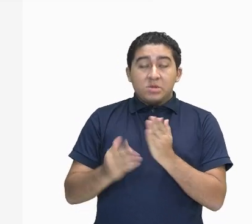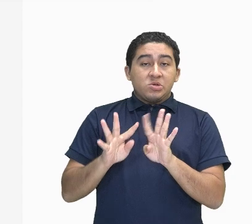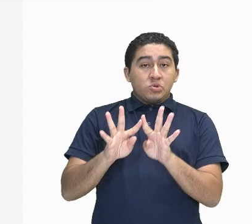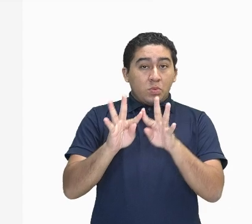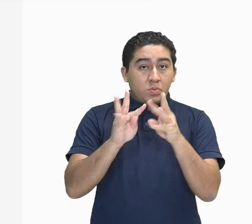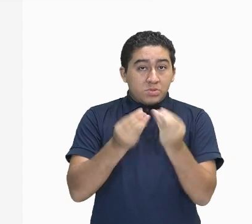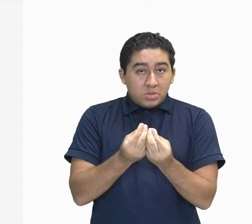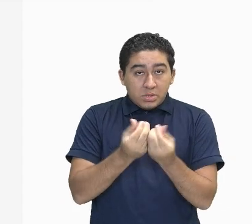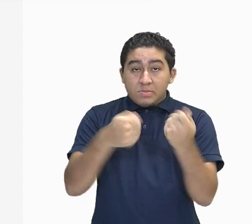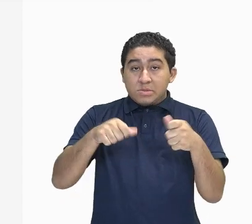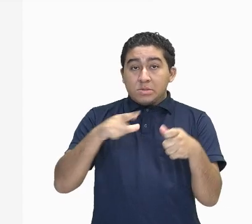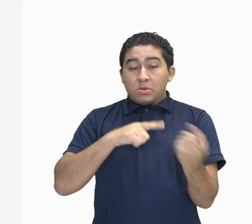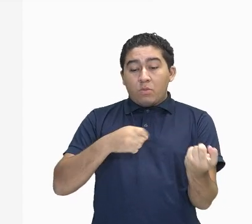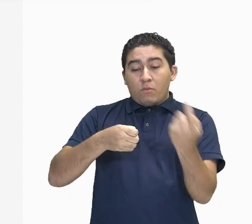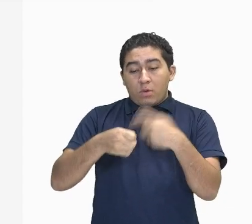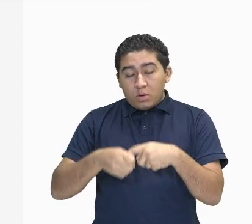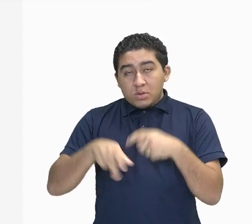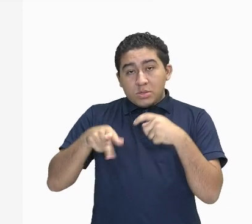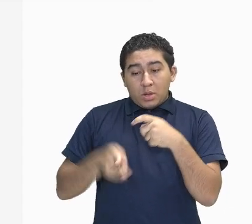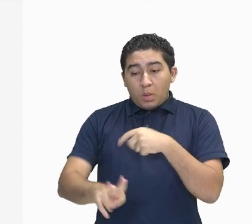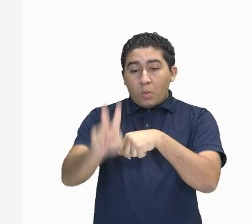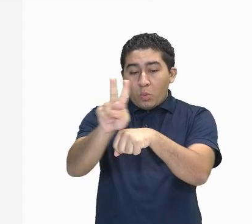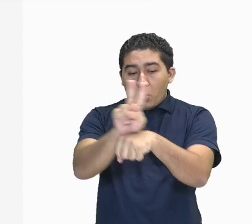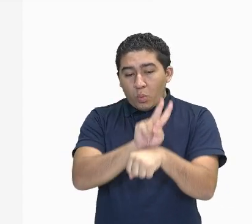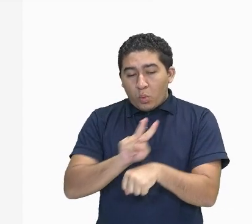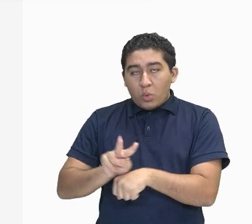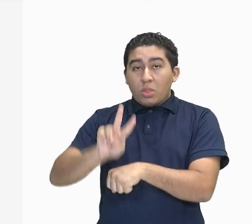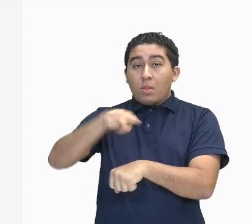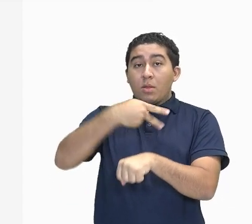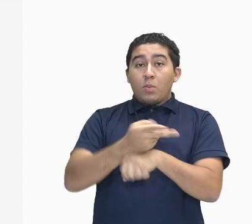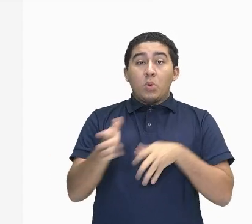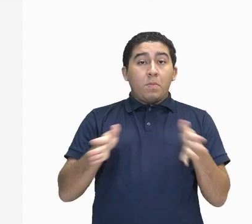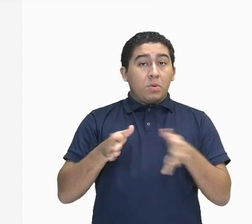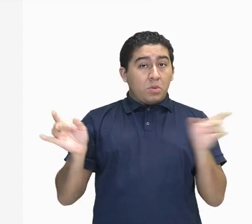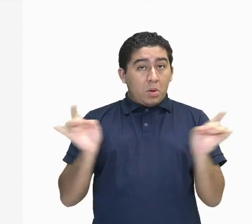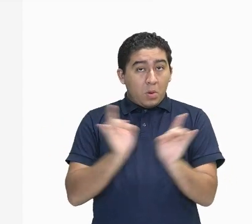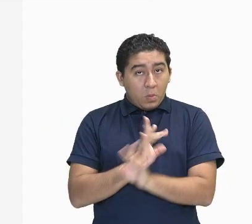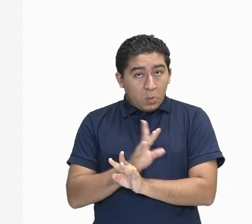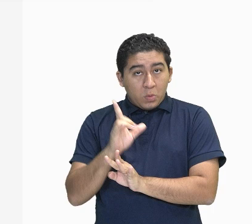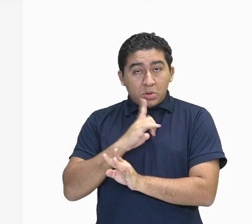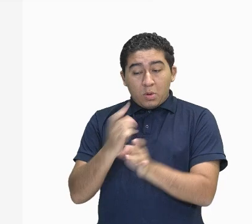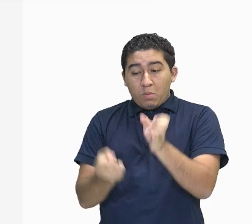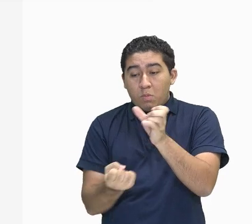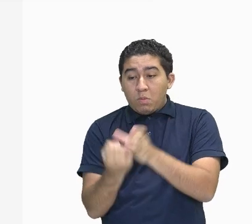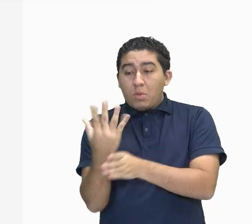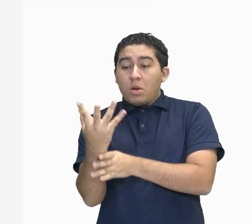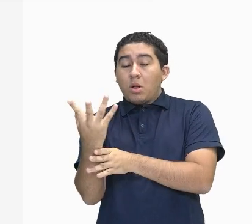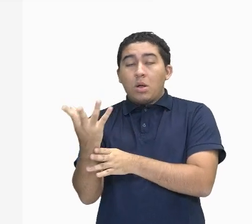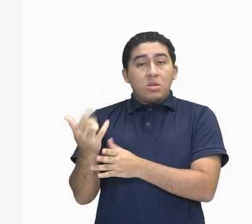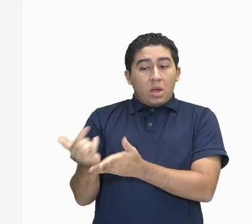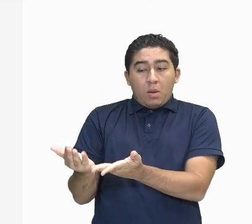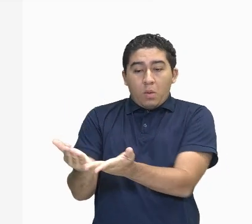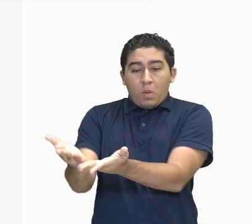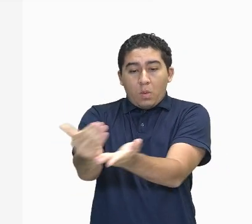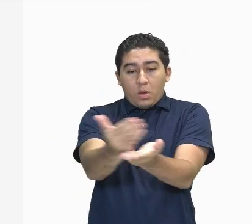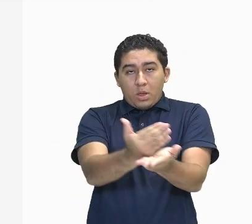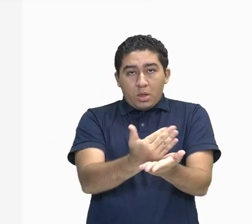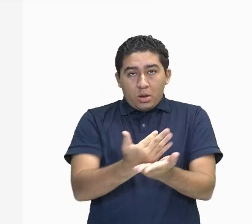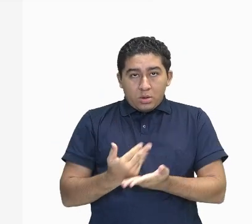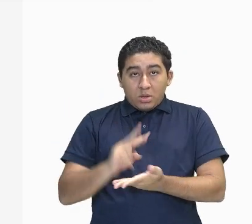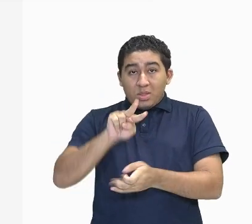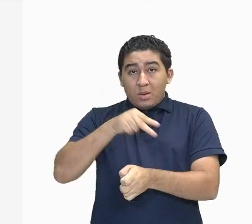aqueles minerais. Com o passar do tempo, tendo cultivo, vai ter a colheita. Deixa acabar ali aquele período